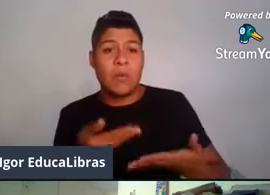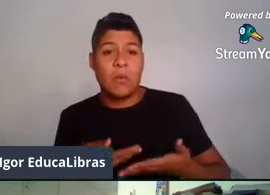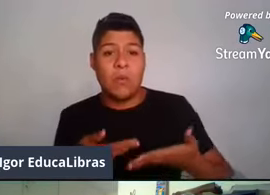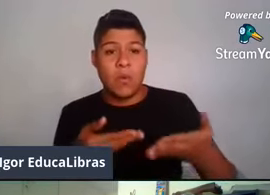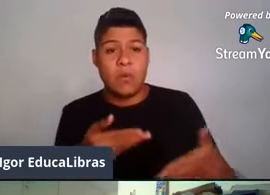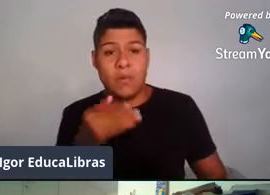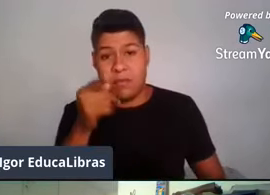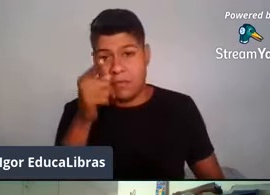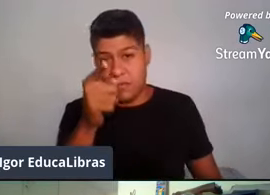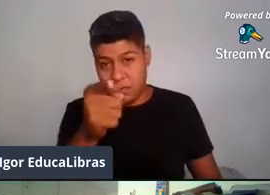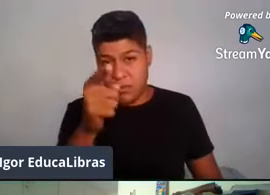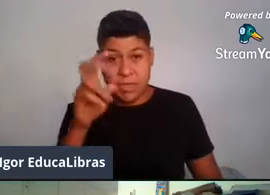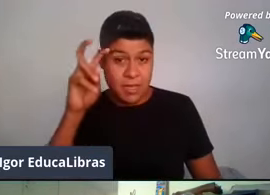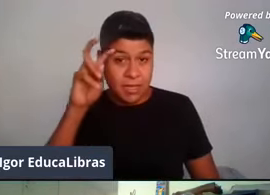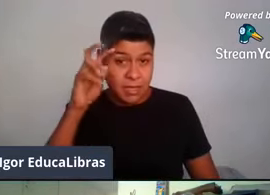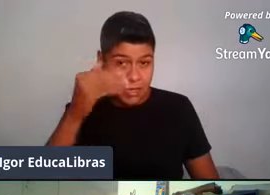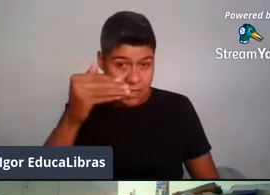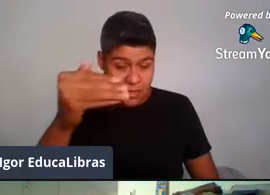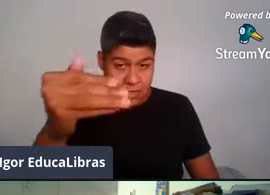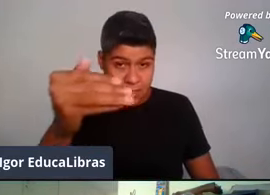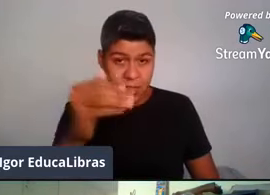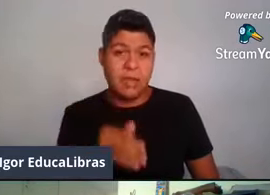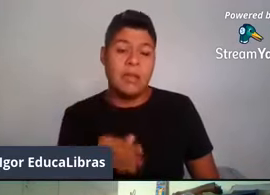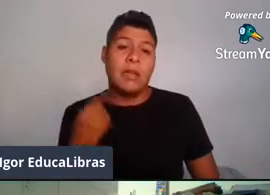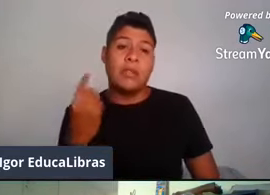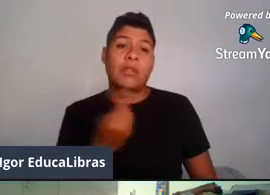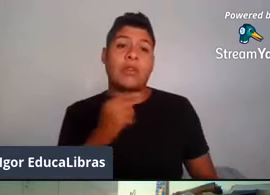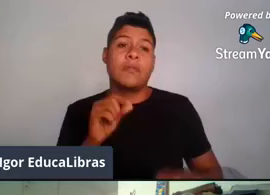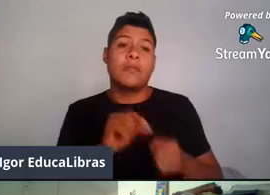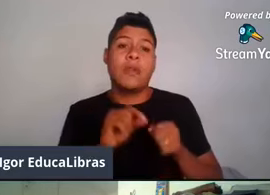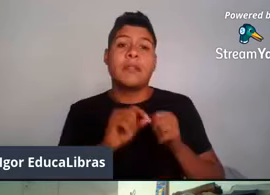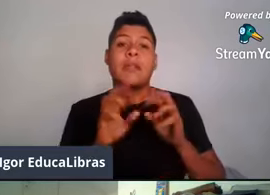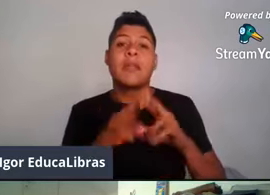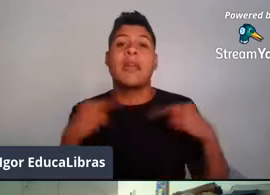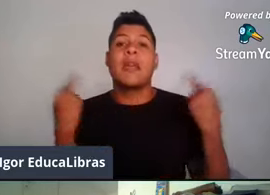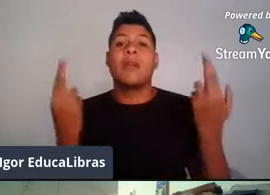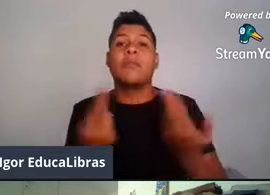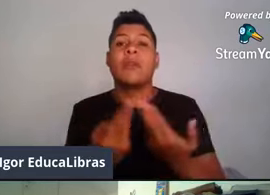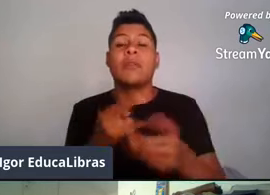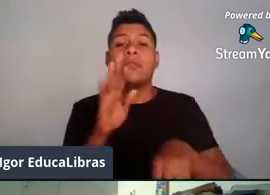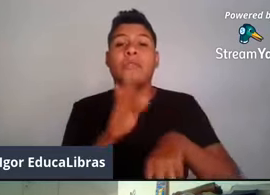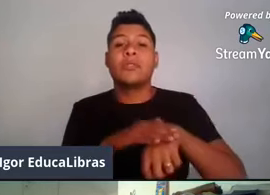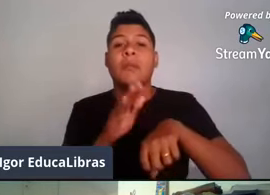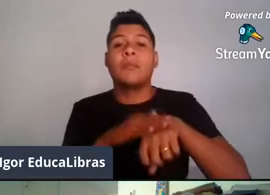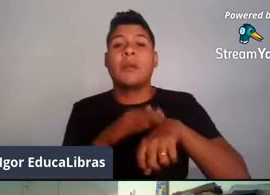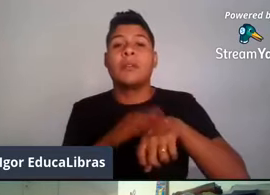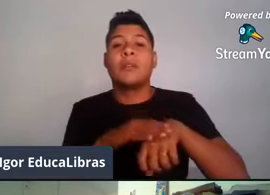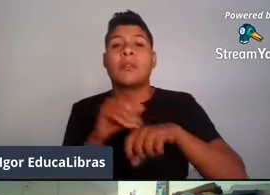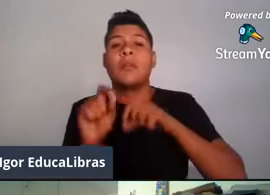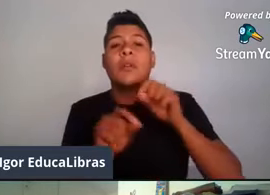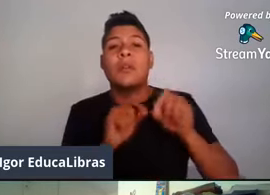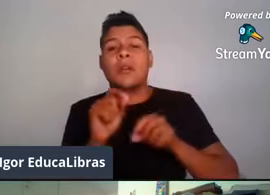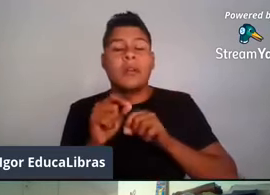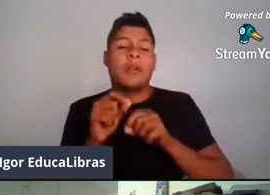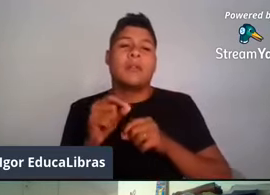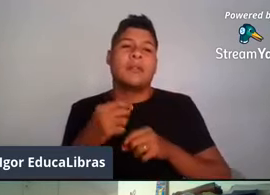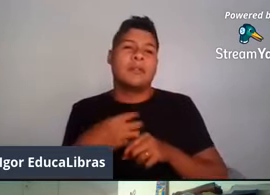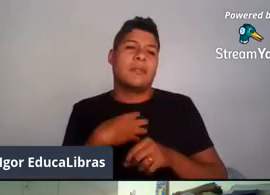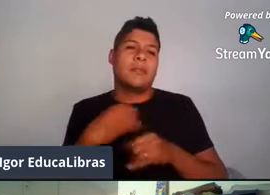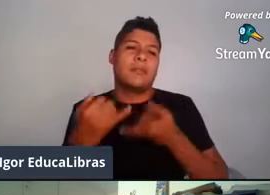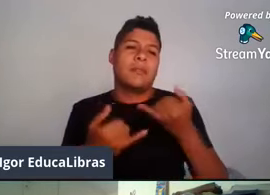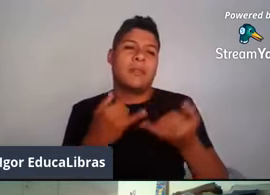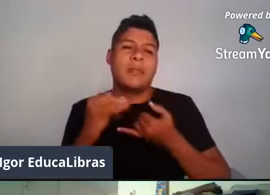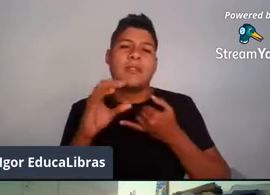você. Na quinta-feira que vem, nós vamos fazer uma reunião que eu chamo aqui internamente de brincadeira de